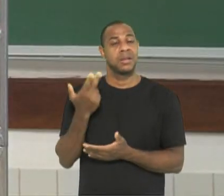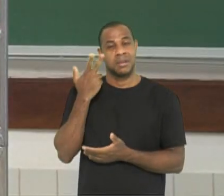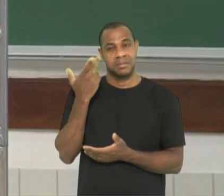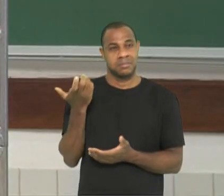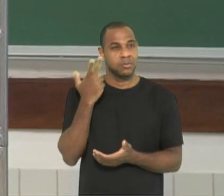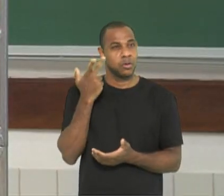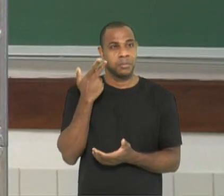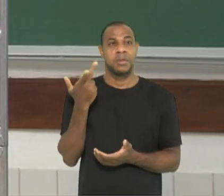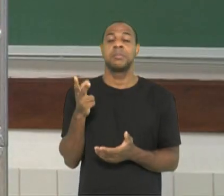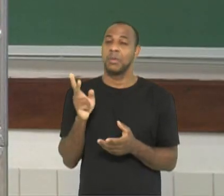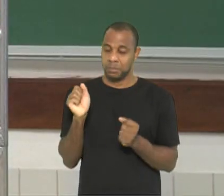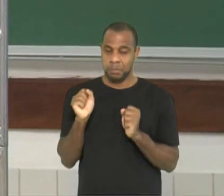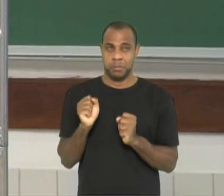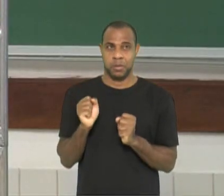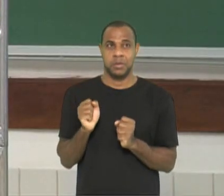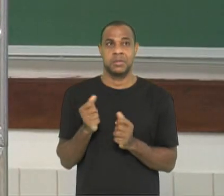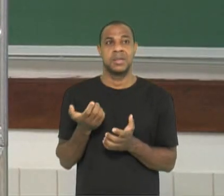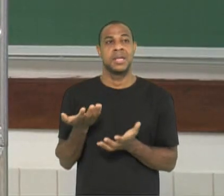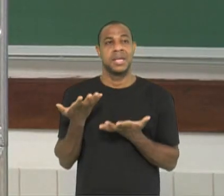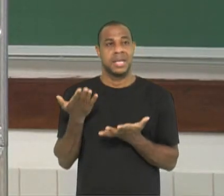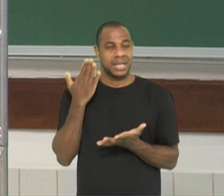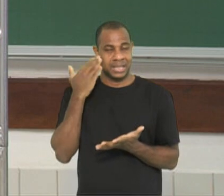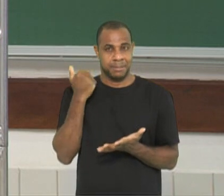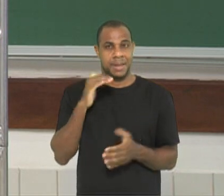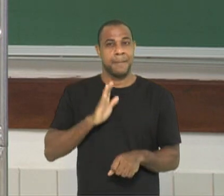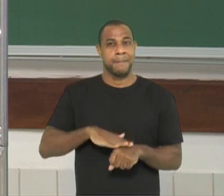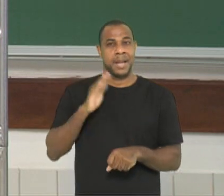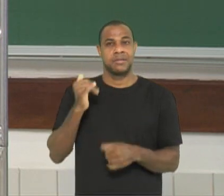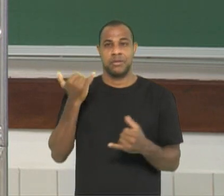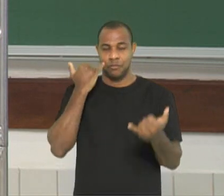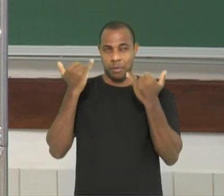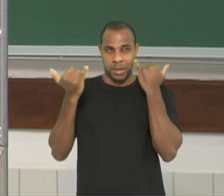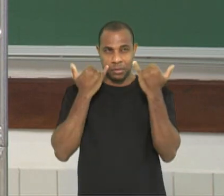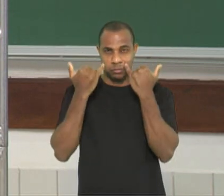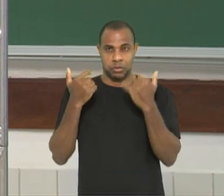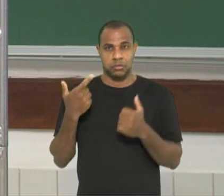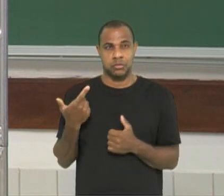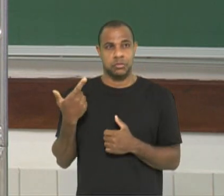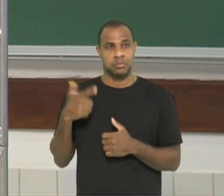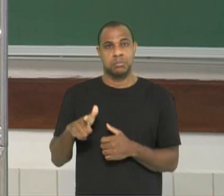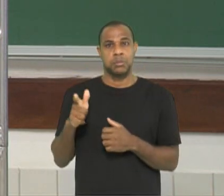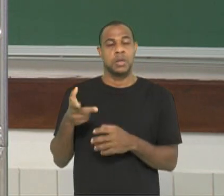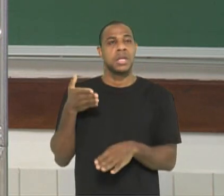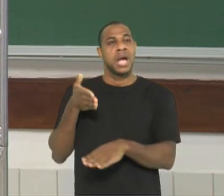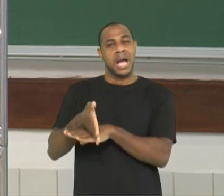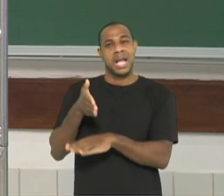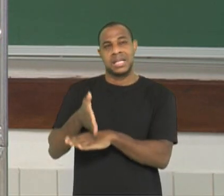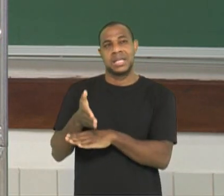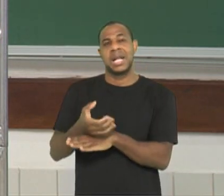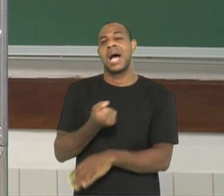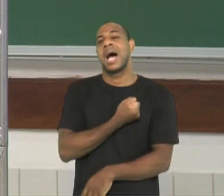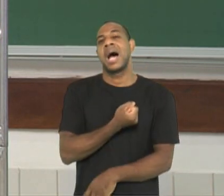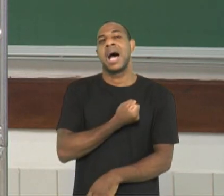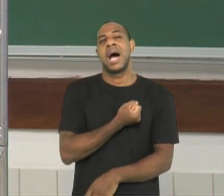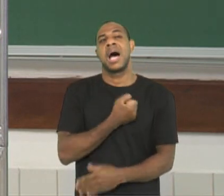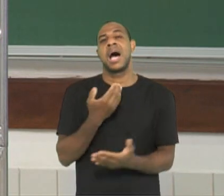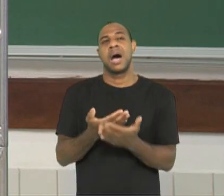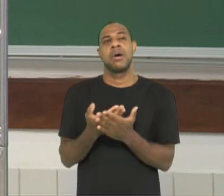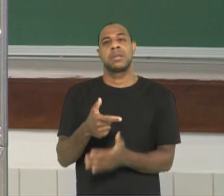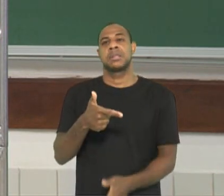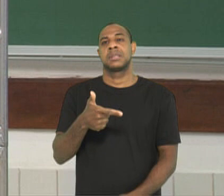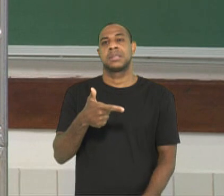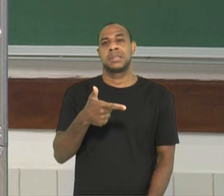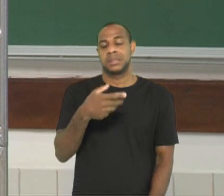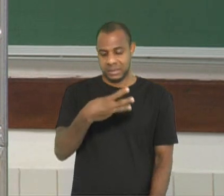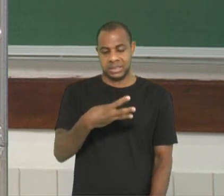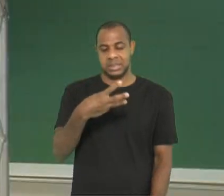saber um pouco mais sobre a Bacia do Rio Paraná e outras informações, você pode acessar a aula número 31.